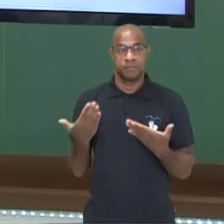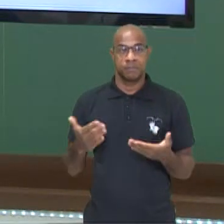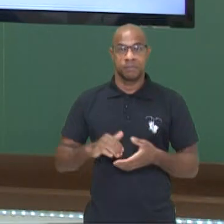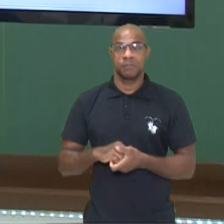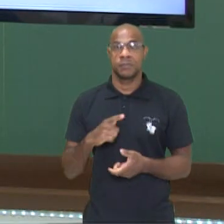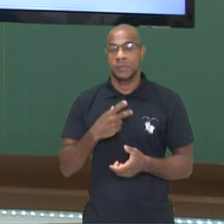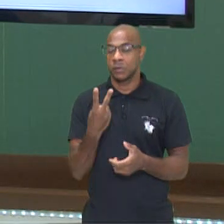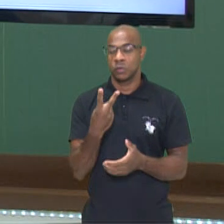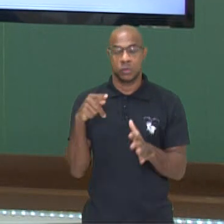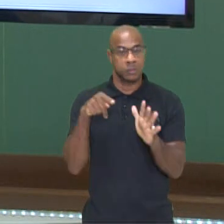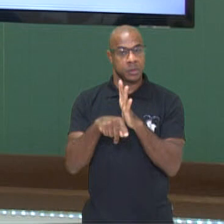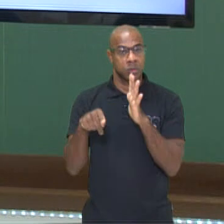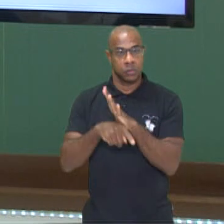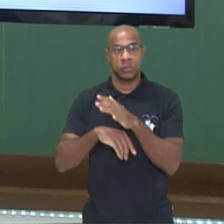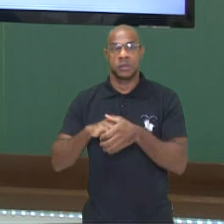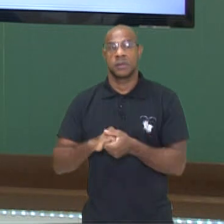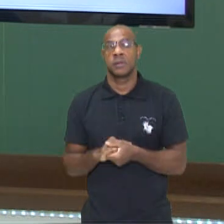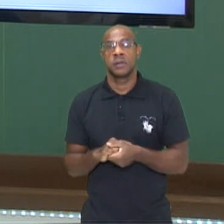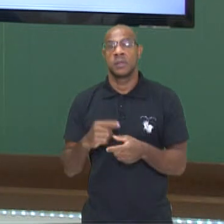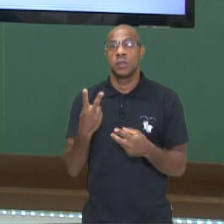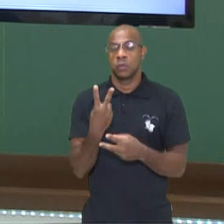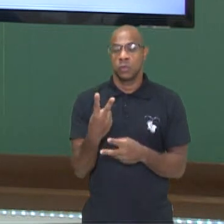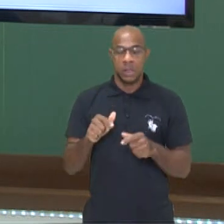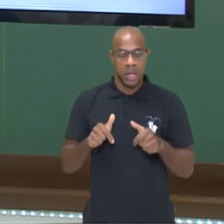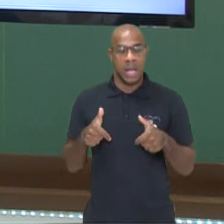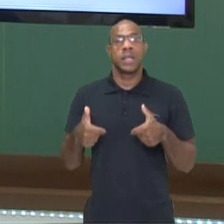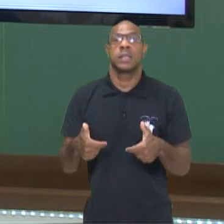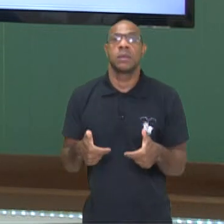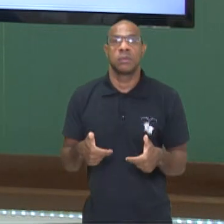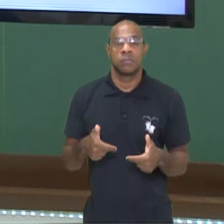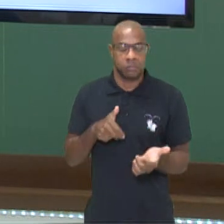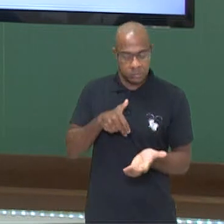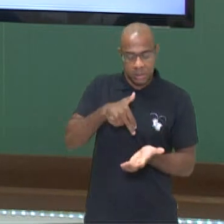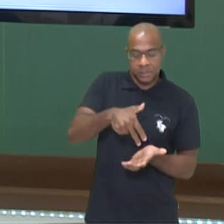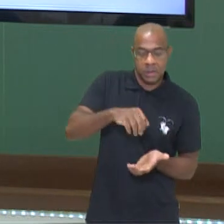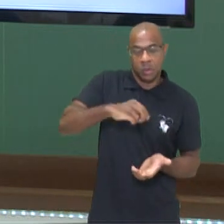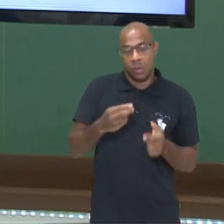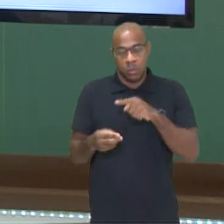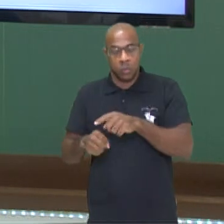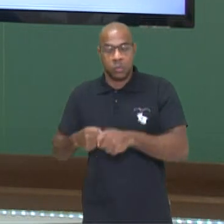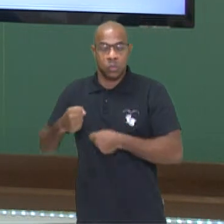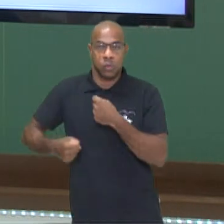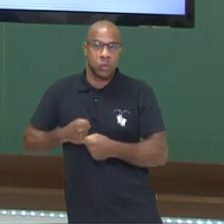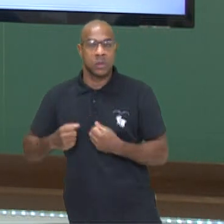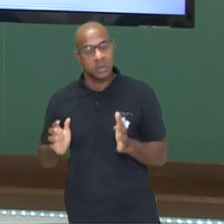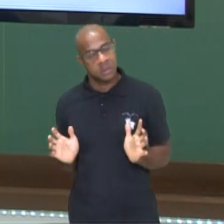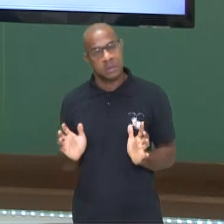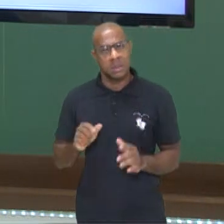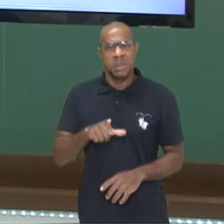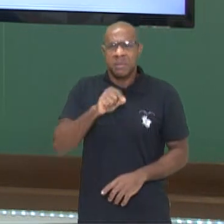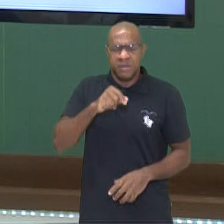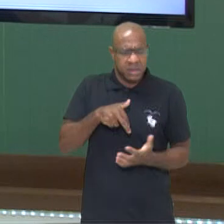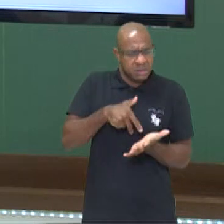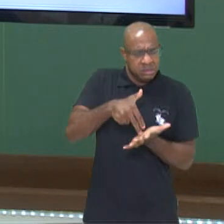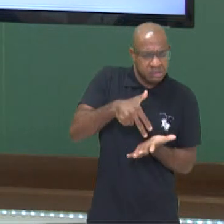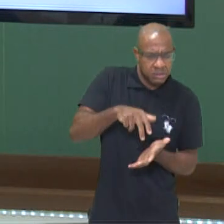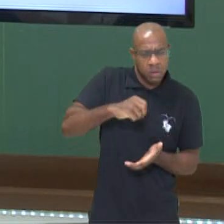duas perguntas ao espectador. Então, duas ações, a caminhada ou a corrida, se ele realiza. Você prefere correr ou